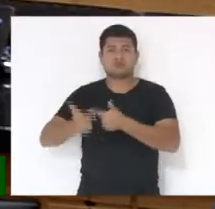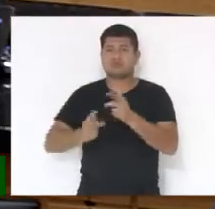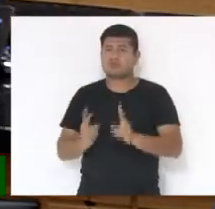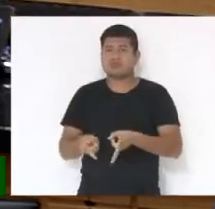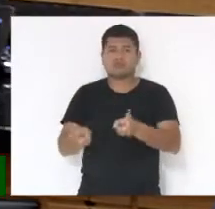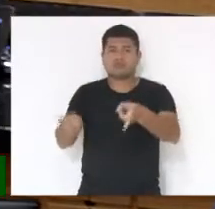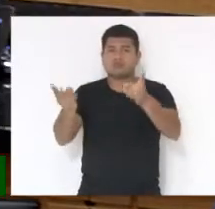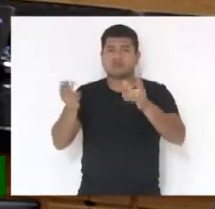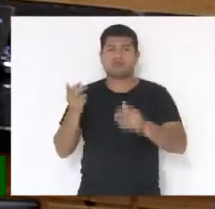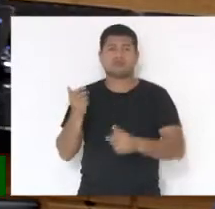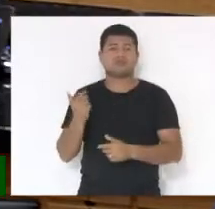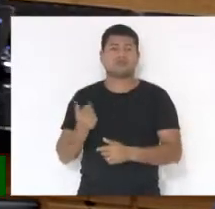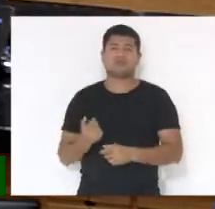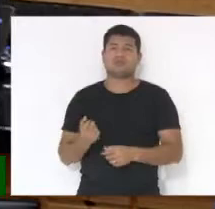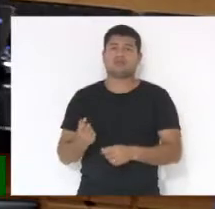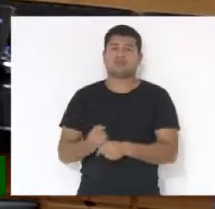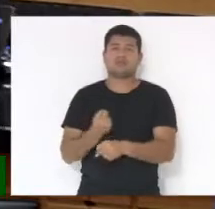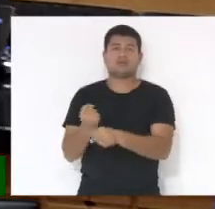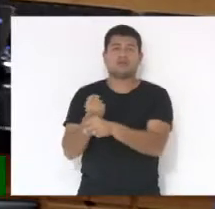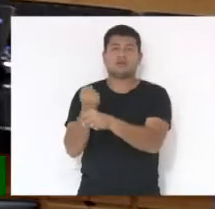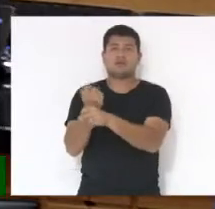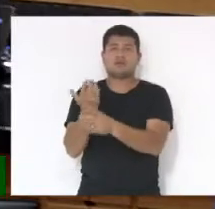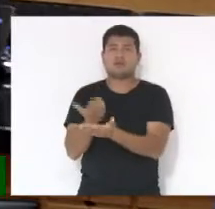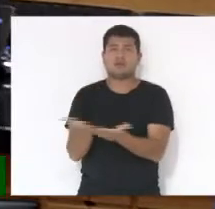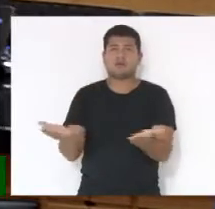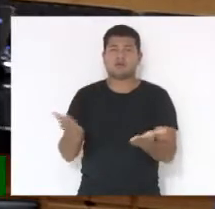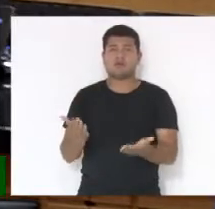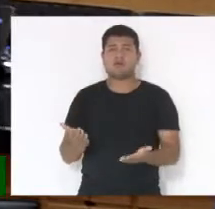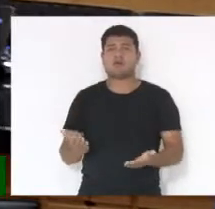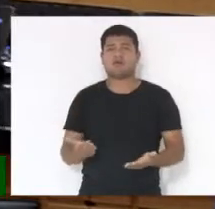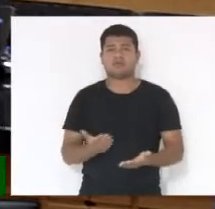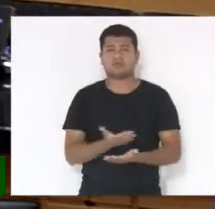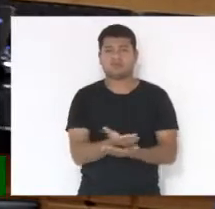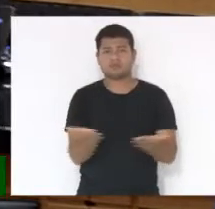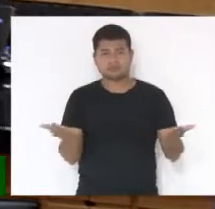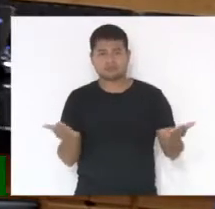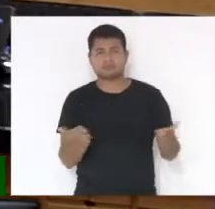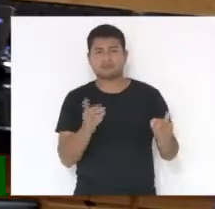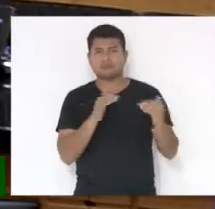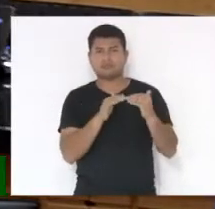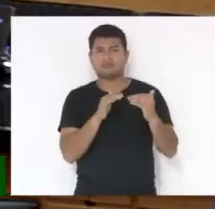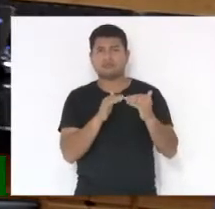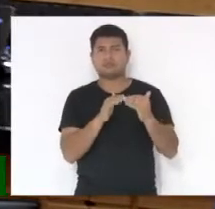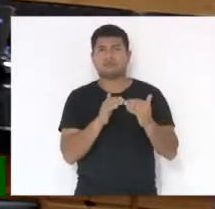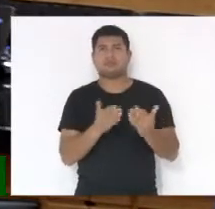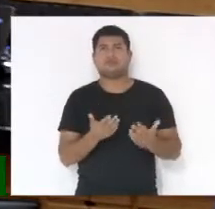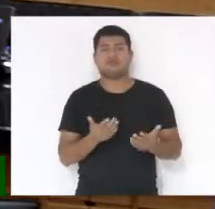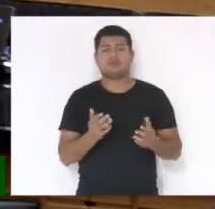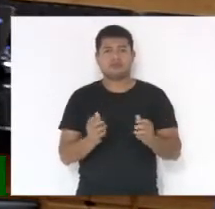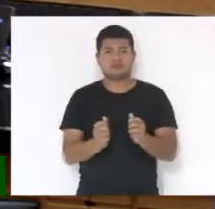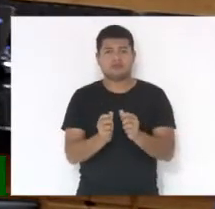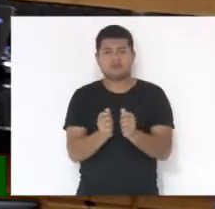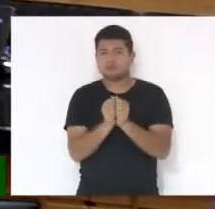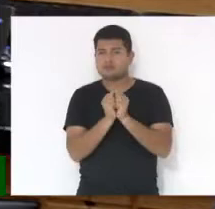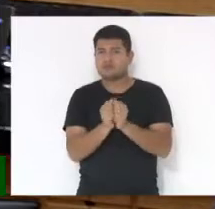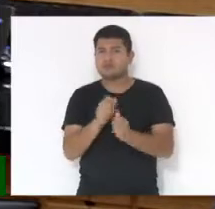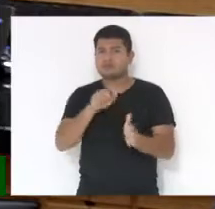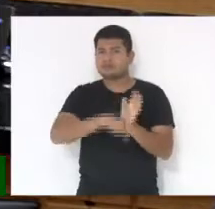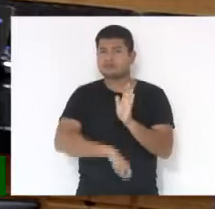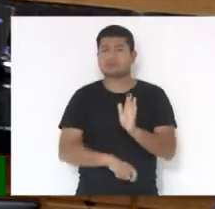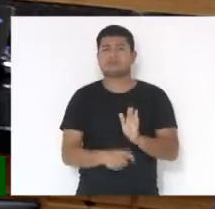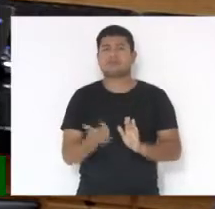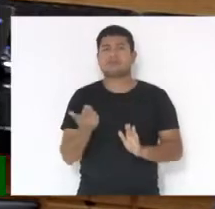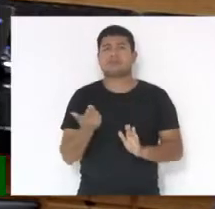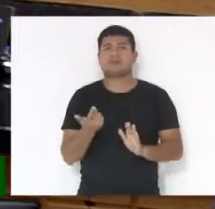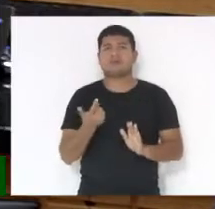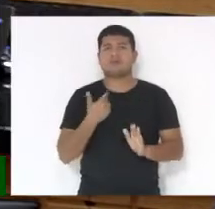Então, é nesse sentido que eu gostaria de, com a anuência dos colegas deputados, poder assinar conjuntamente em função das